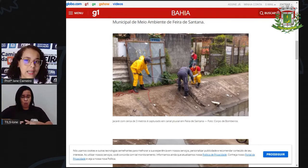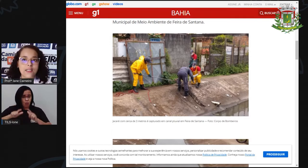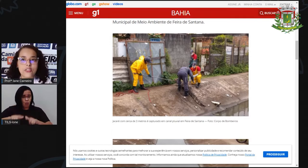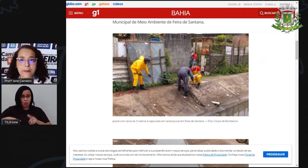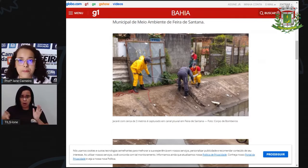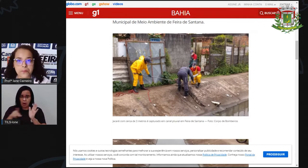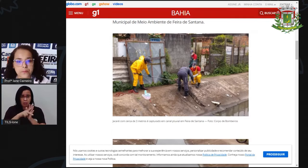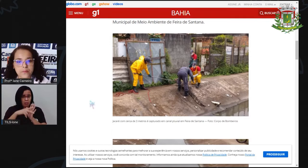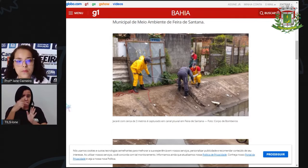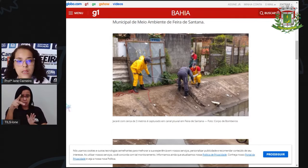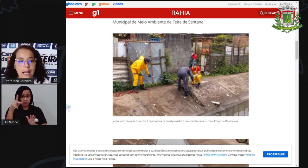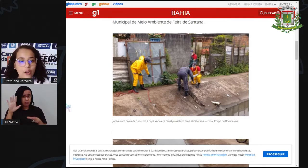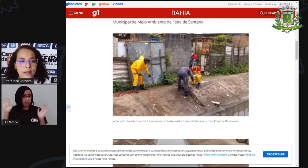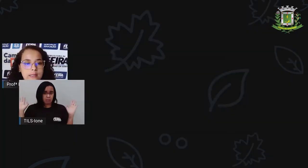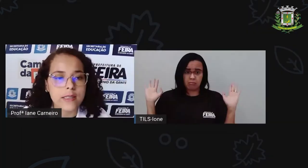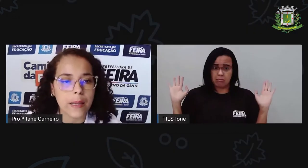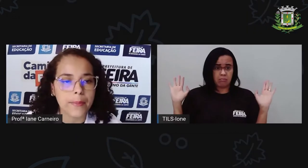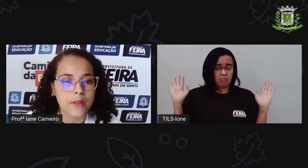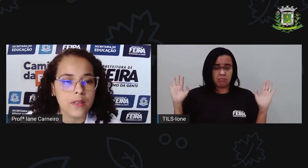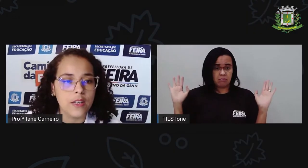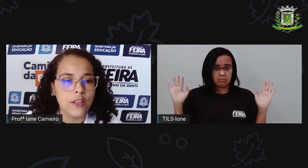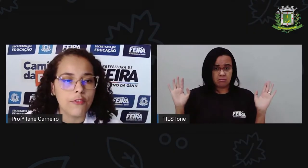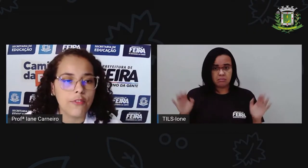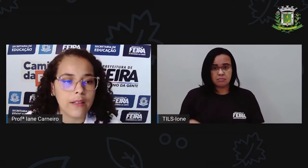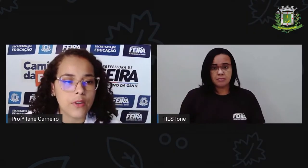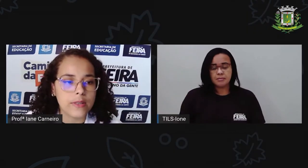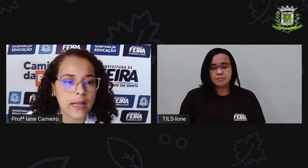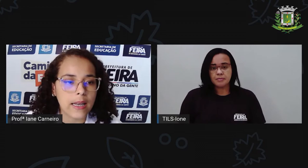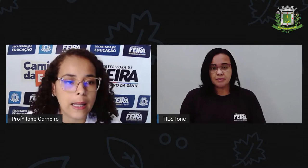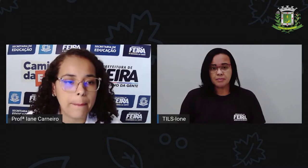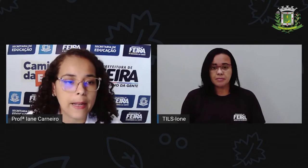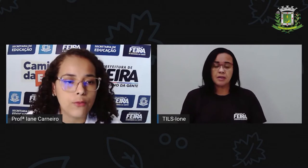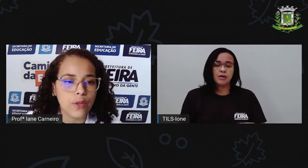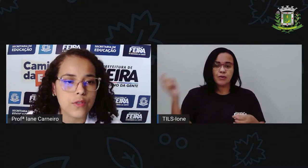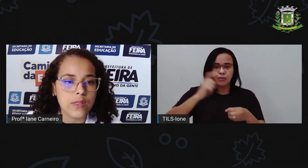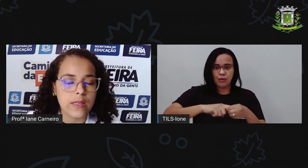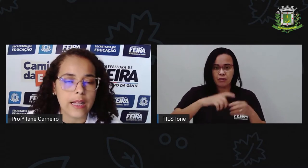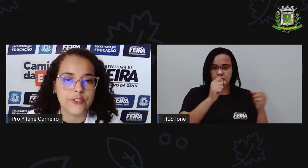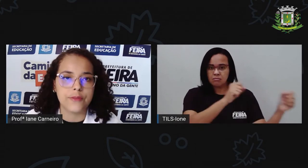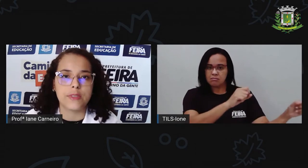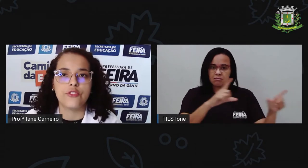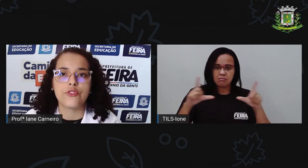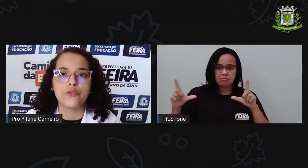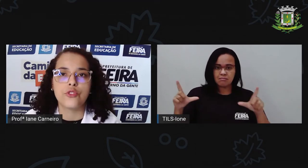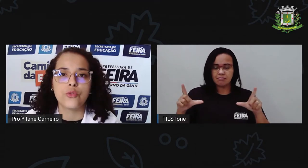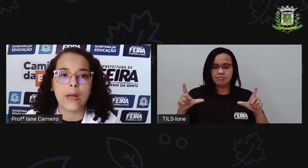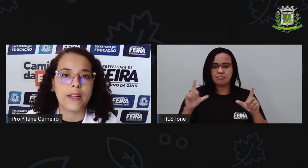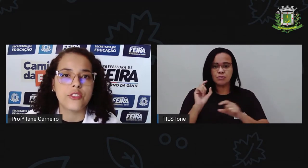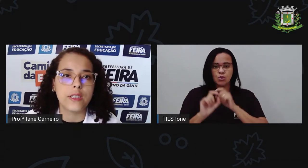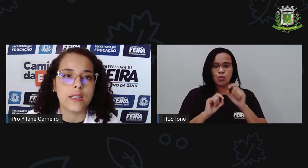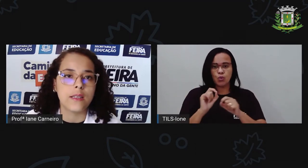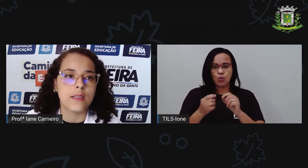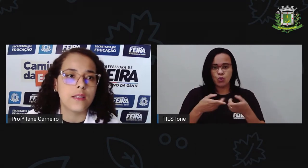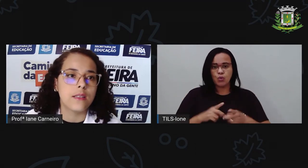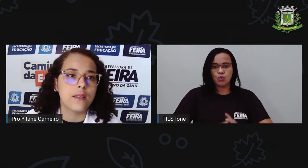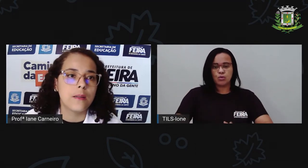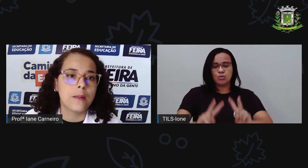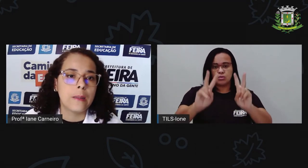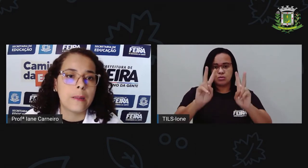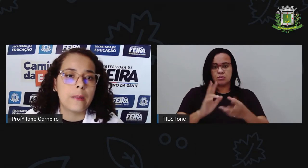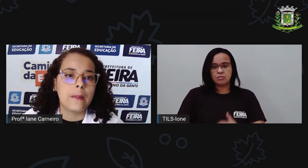casa deles, né? Agora sim, a Pró vai voltar lá para o nosso slide. A gente continua a parte deles.